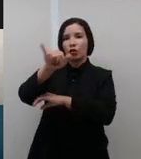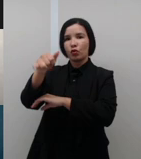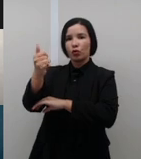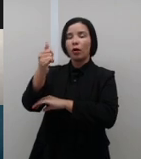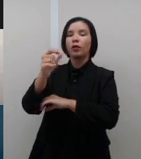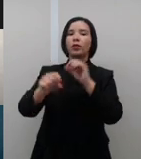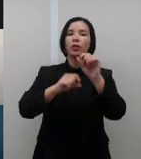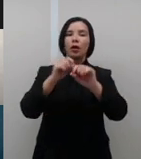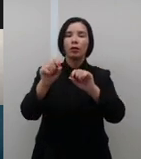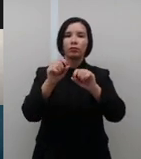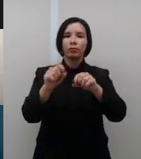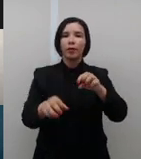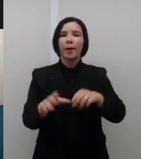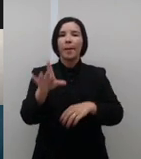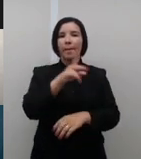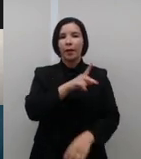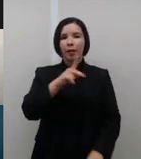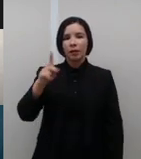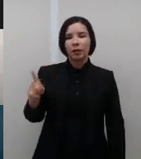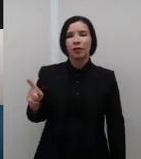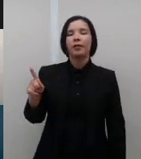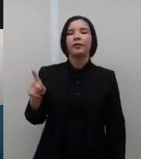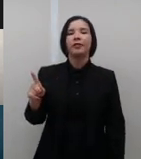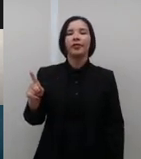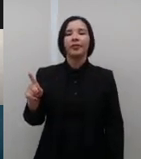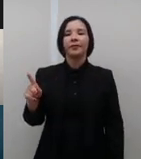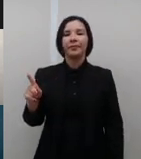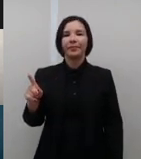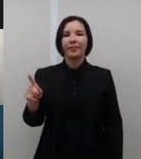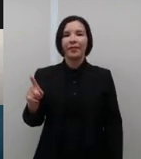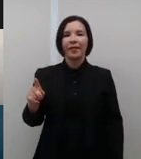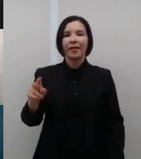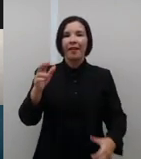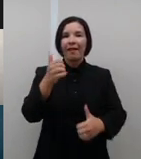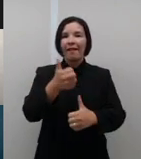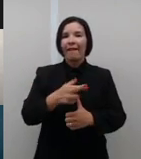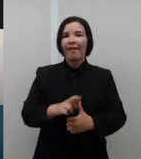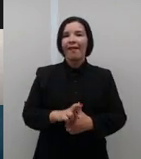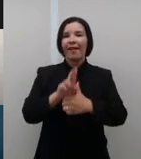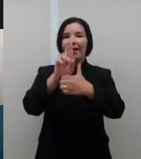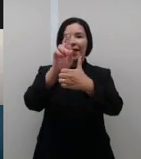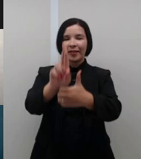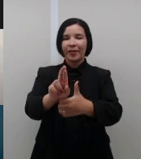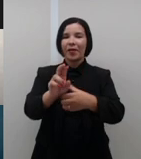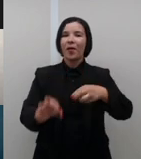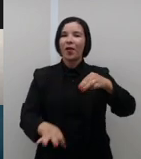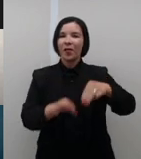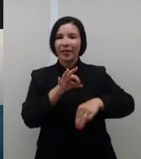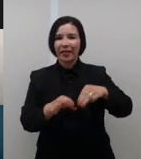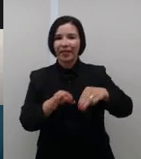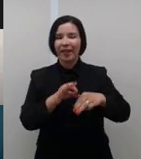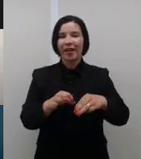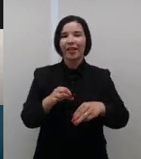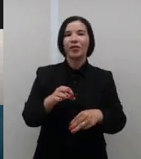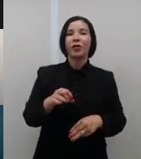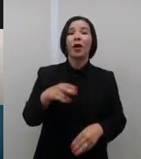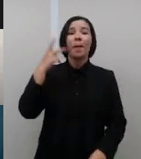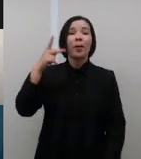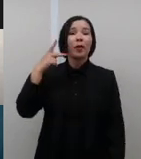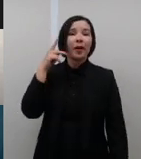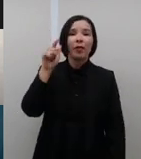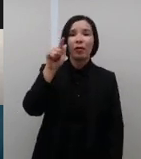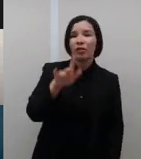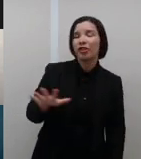senhor presidente, excelentíssimo senhor relator, senhores ministros, senhor subprocurador-geral da República,